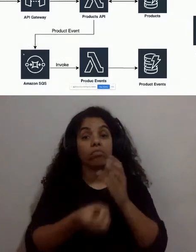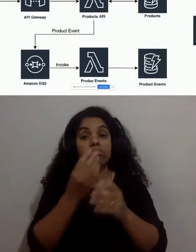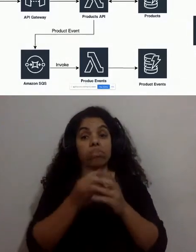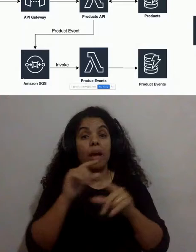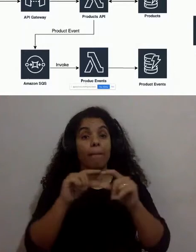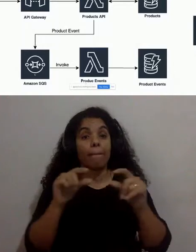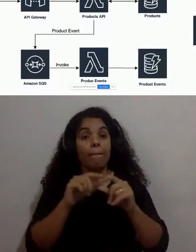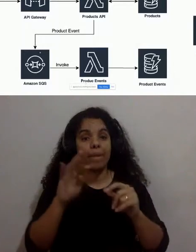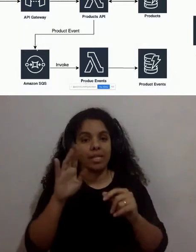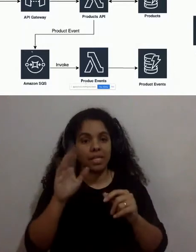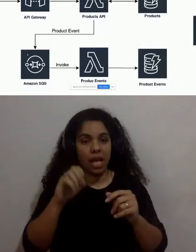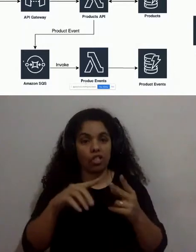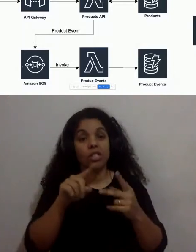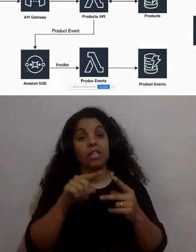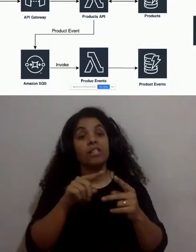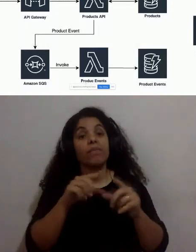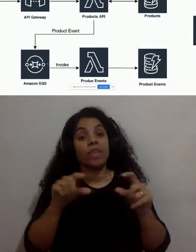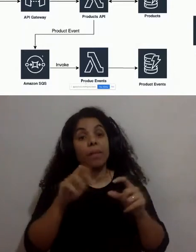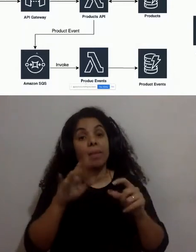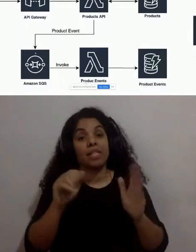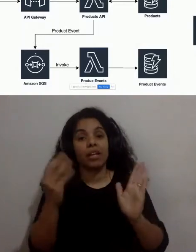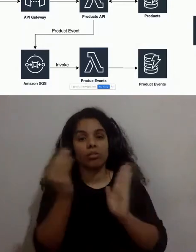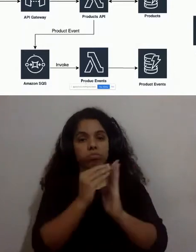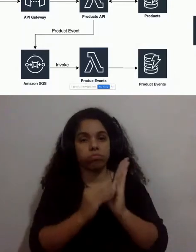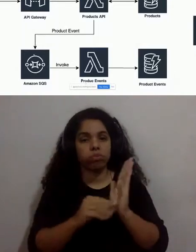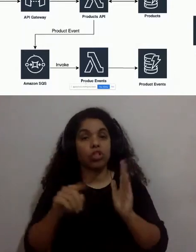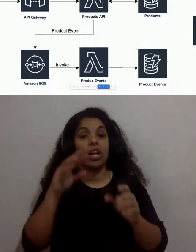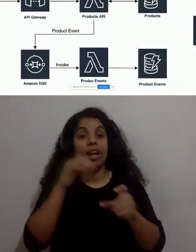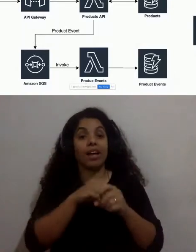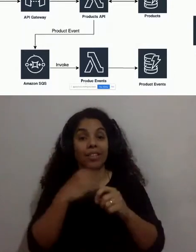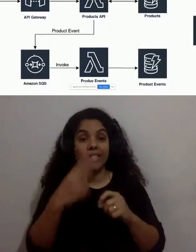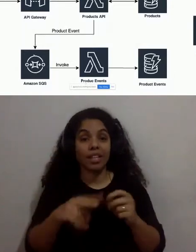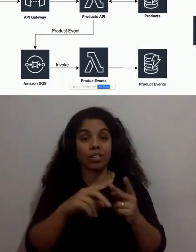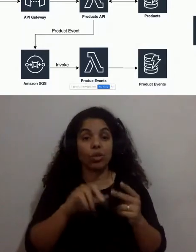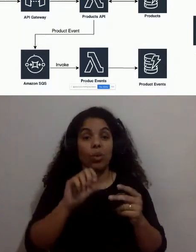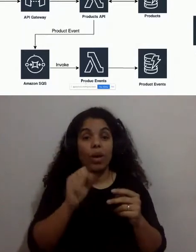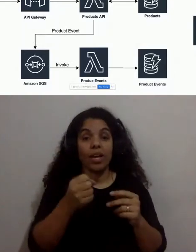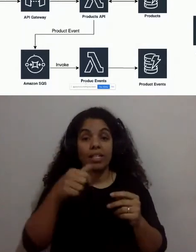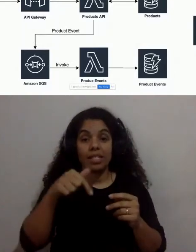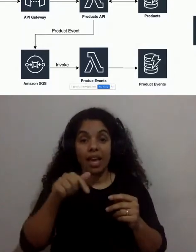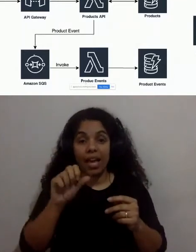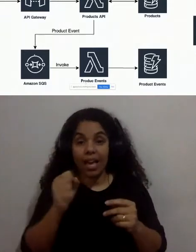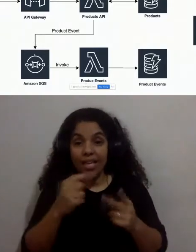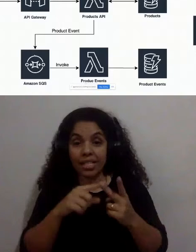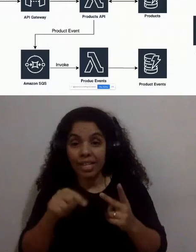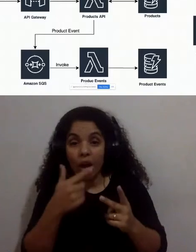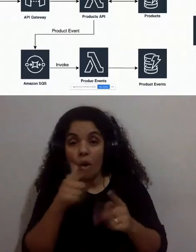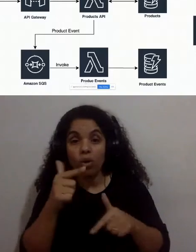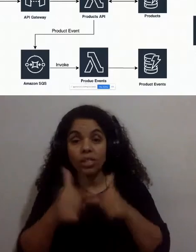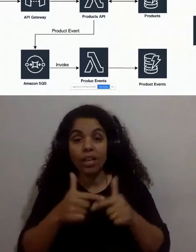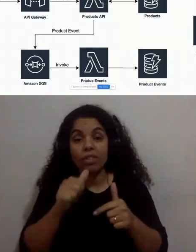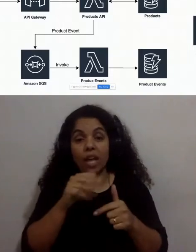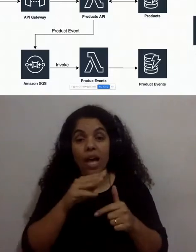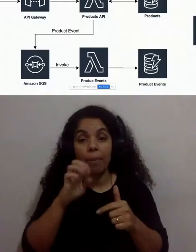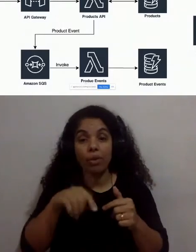mensagens. Essas mensagens, elas são adicionadas aqui dentro desse SQS, que é um outro serviço da Amazon.